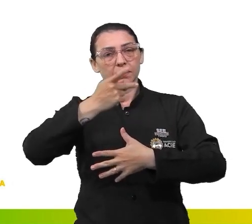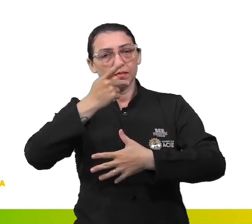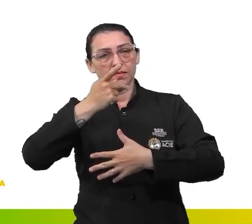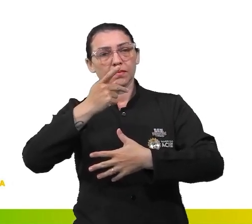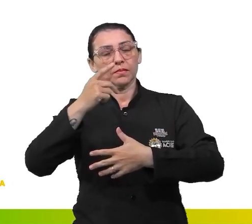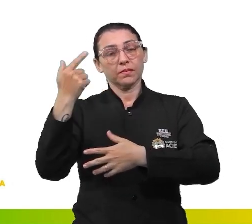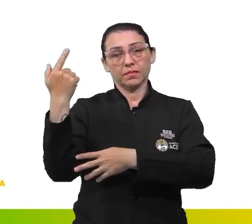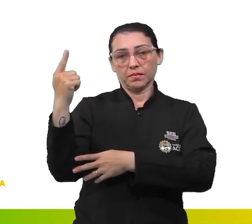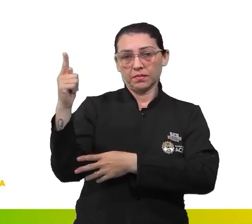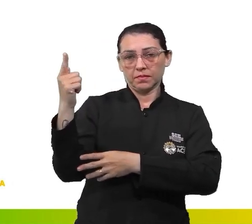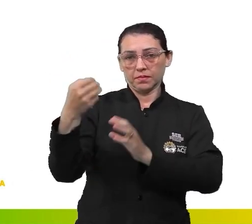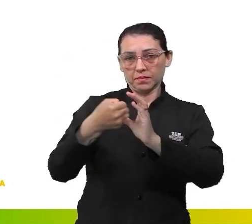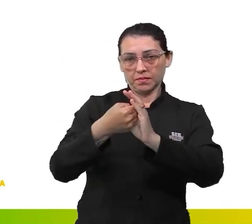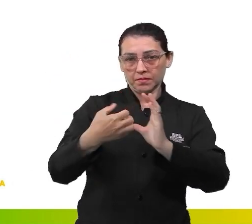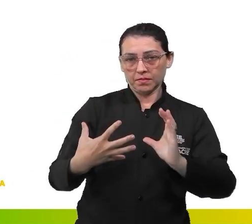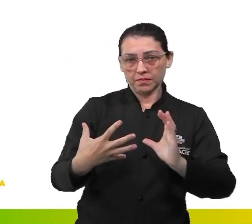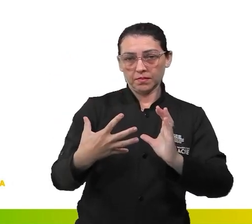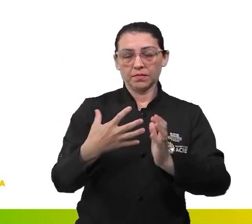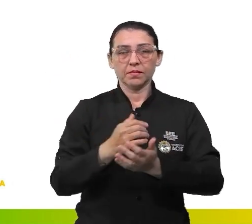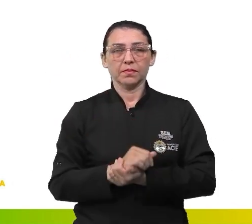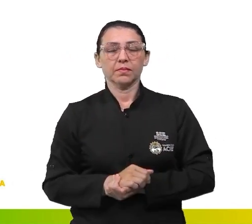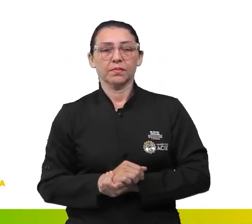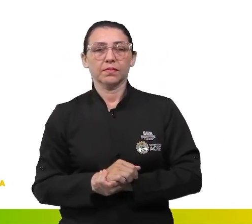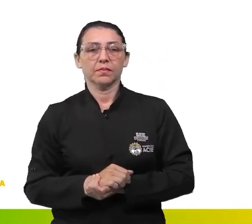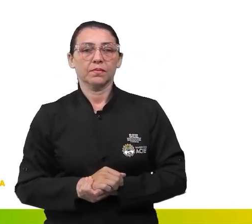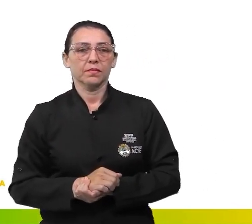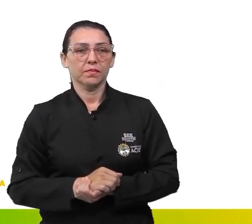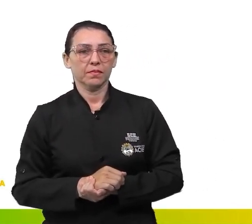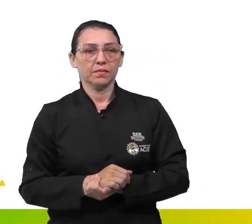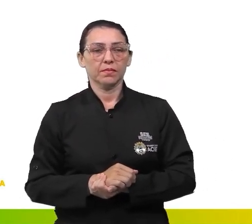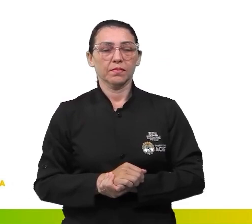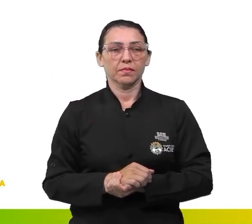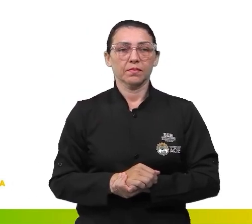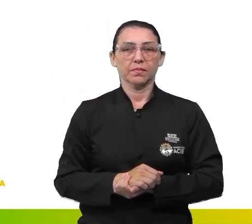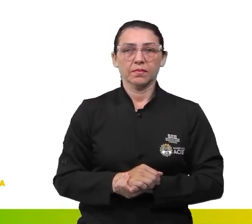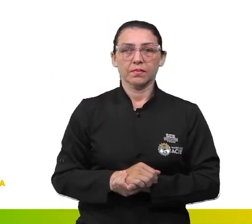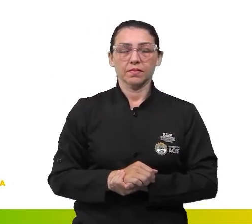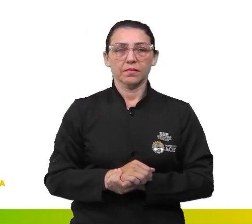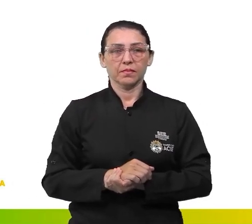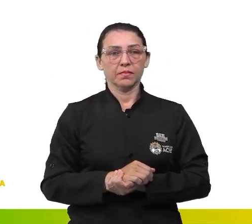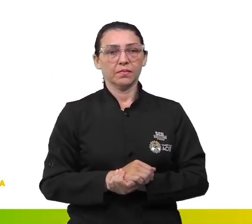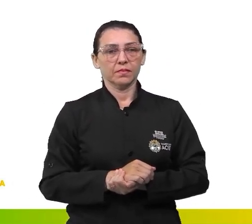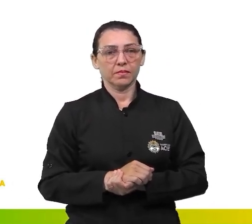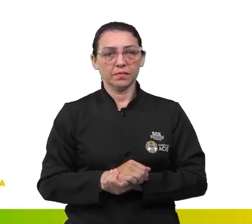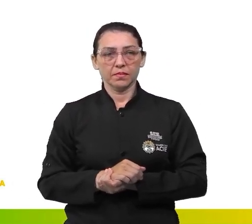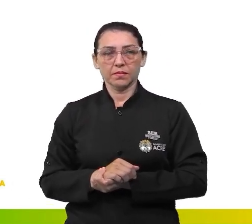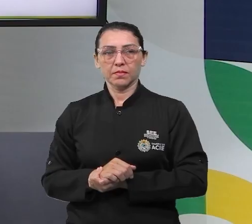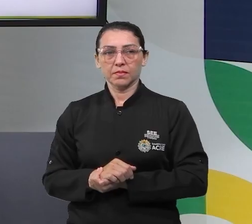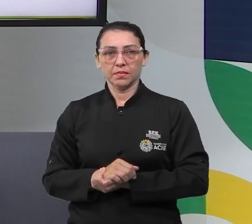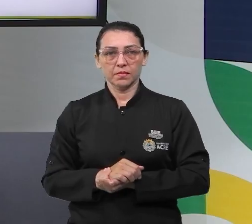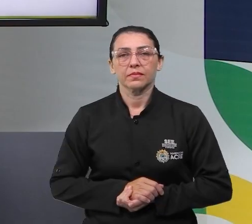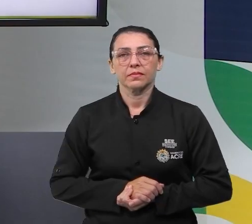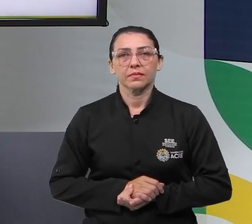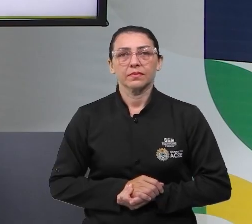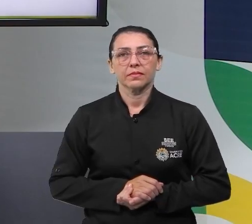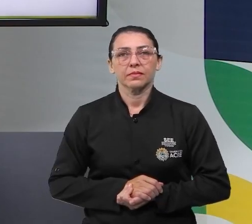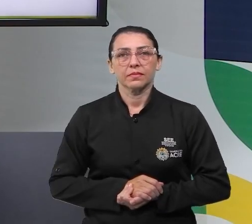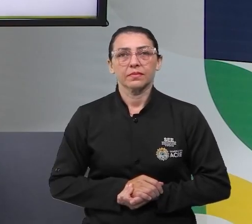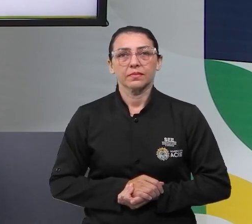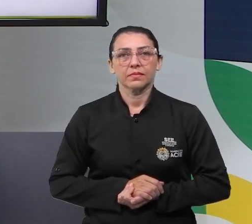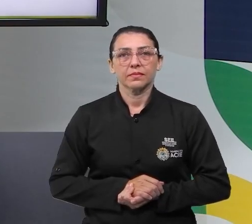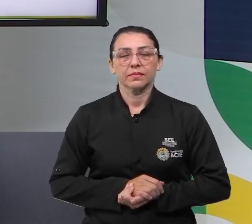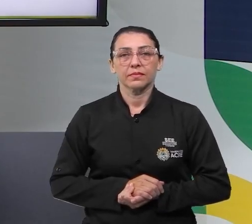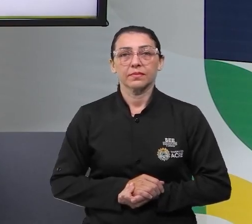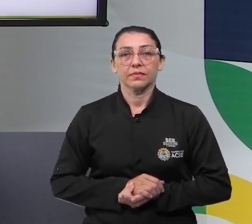aí dos aspectos geográficos, ou seja, a alternativa correta é a opção A.